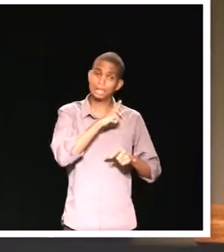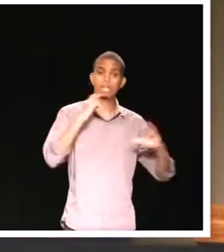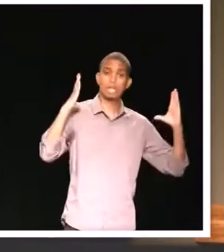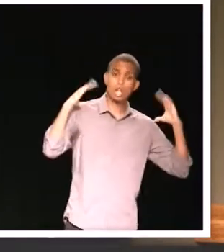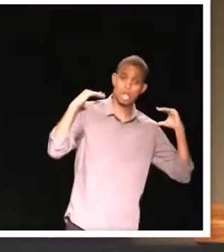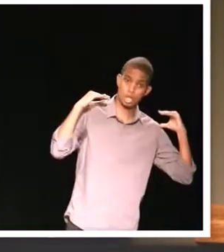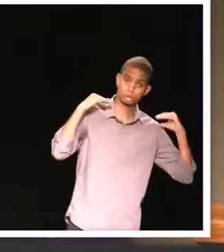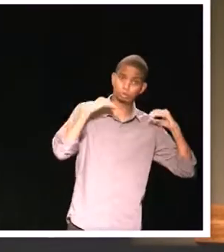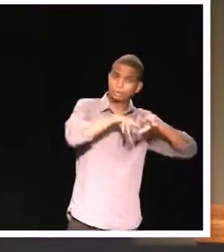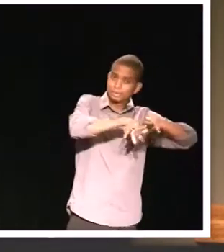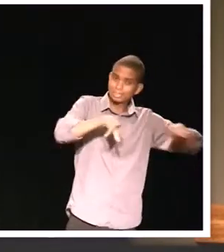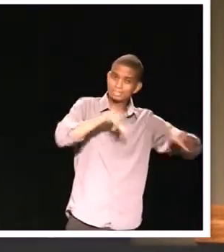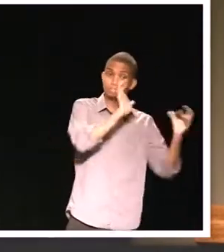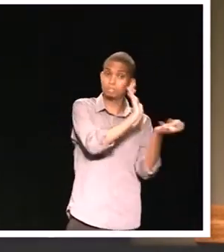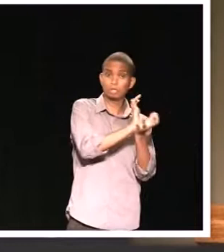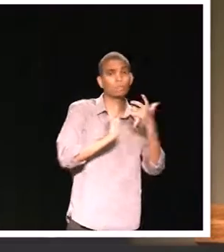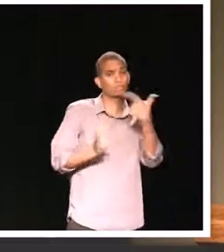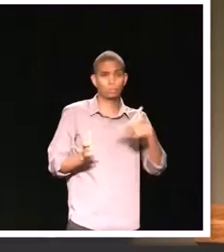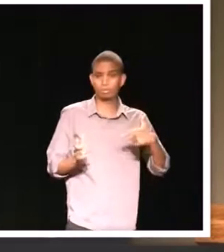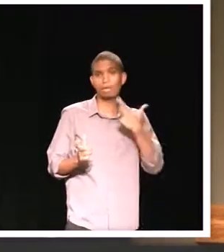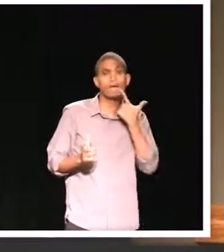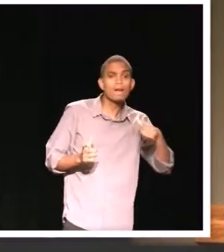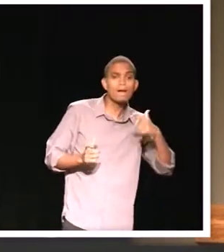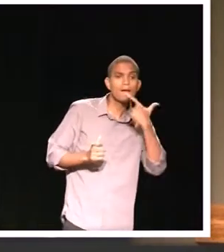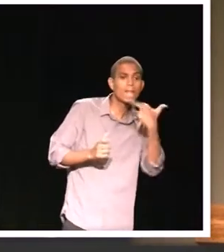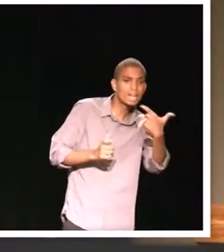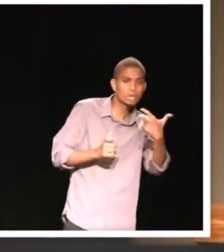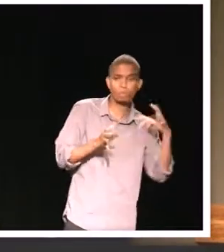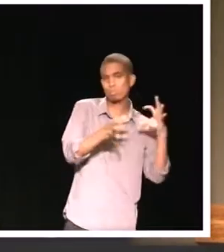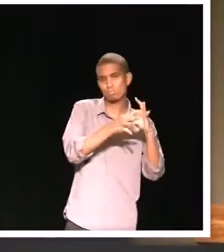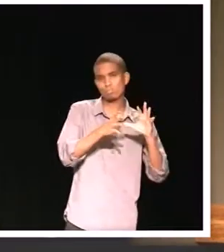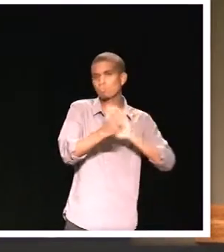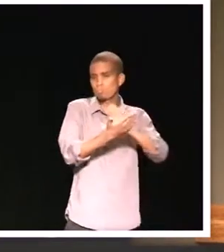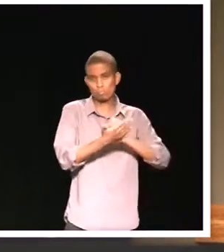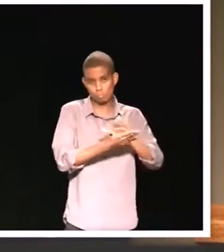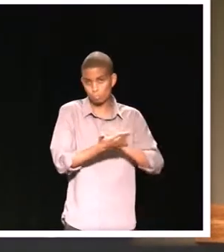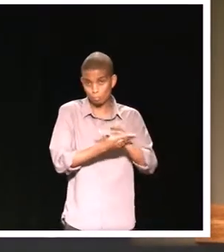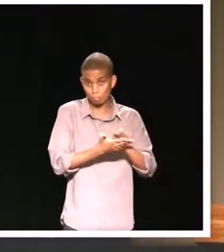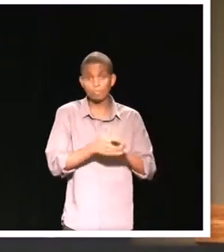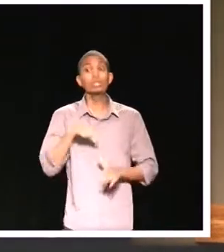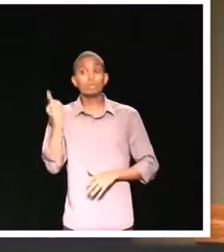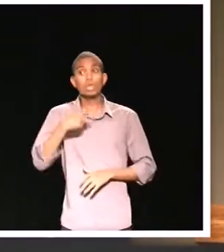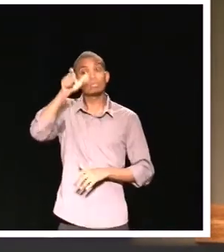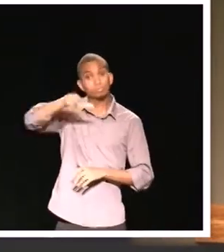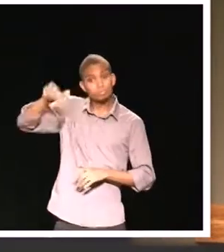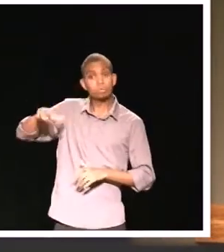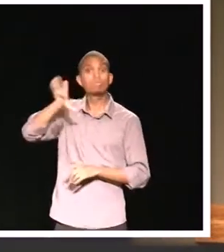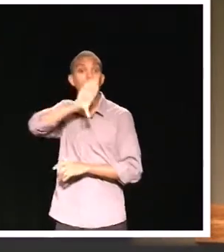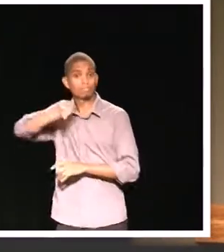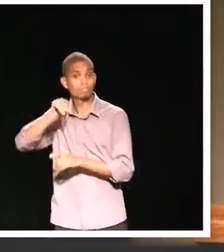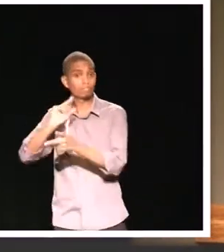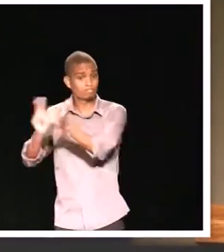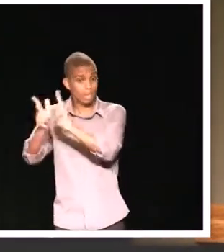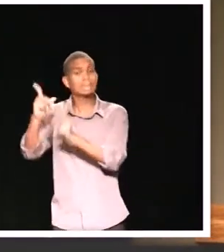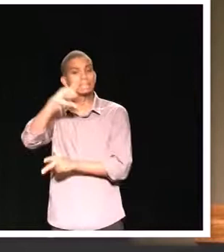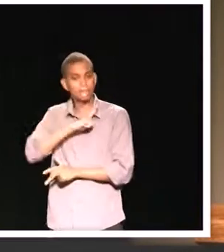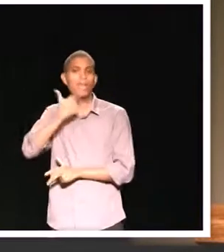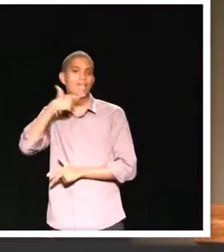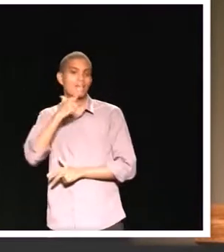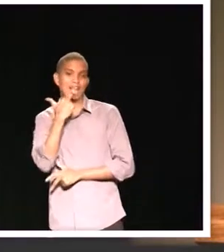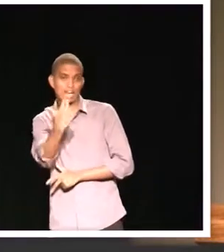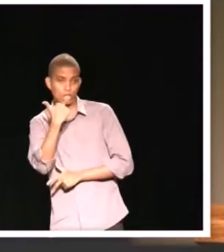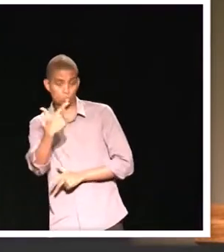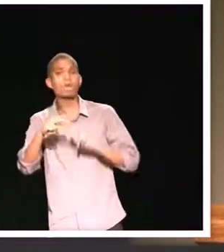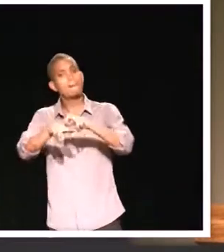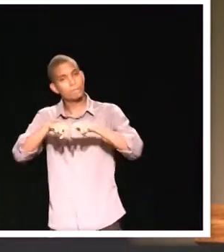anjos, que não estão assujeitados a uma língua. Os seres falantes estão assujeitados a uma língua, e de aí devem a